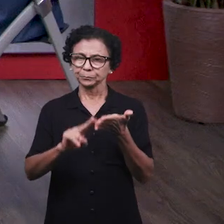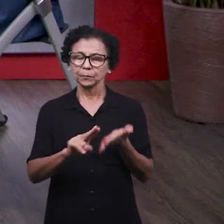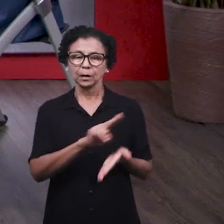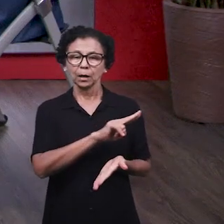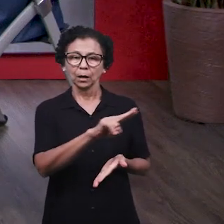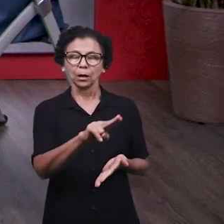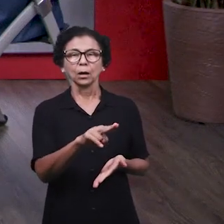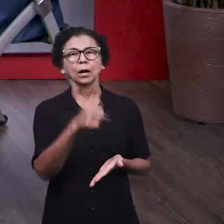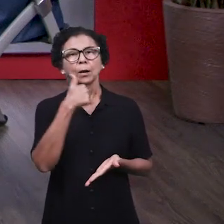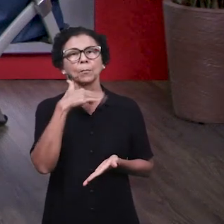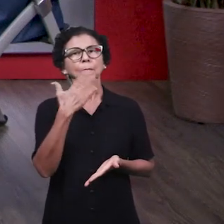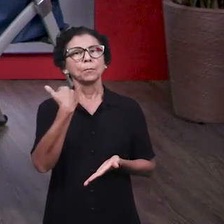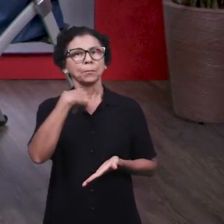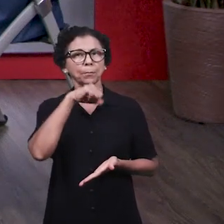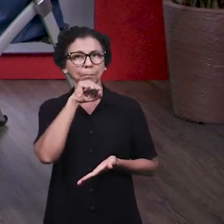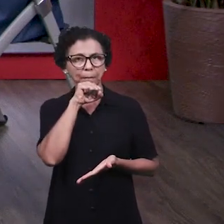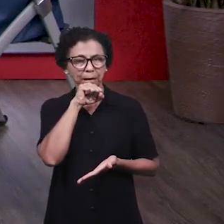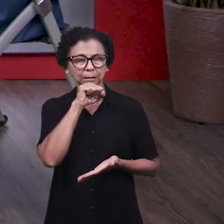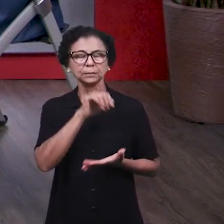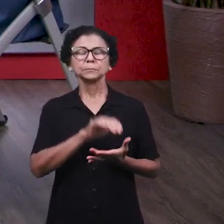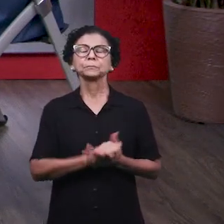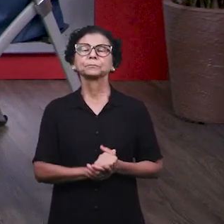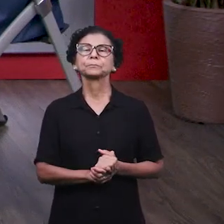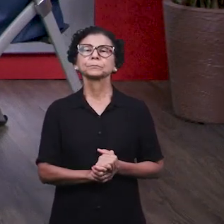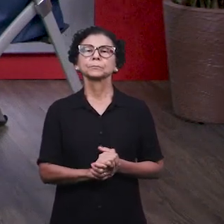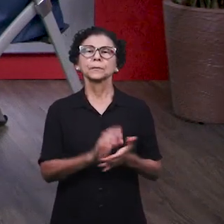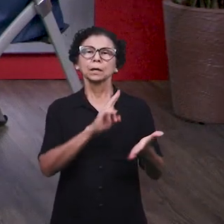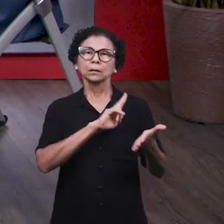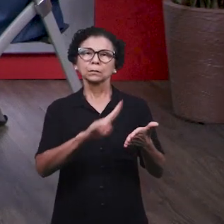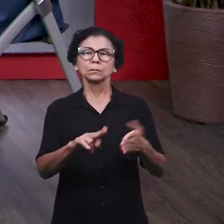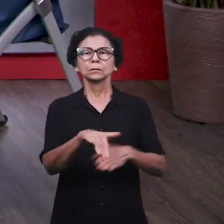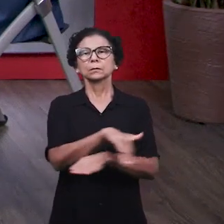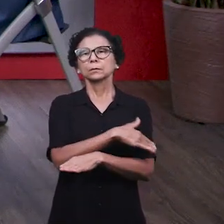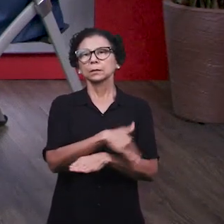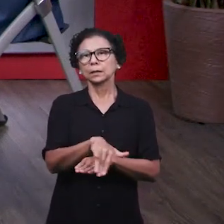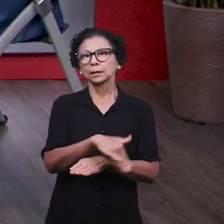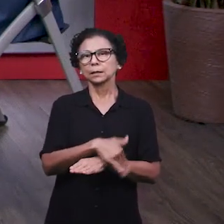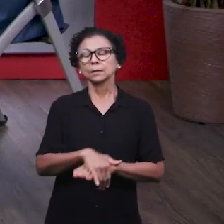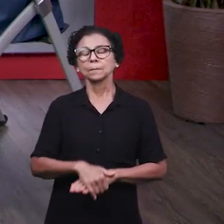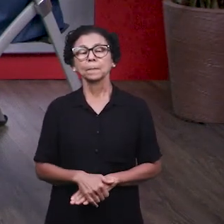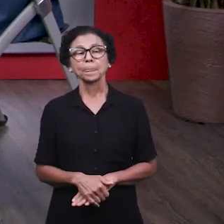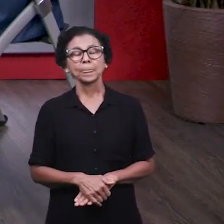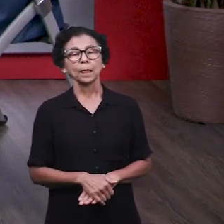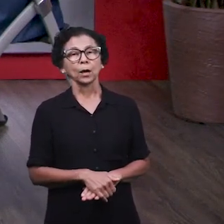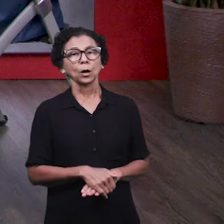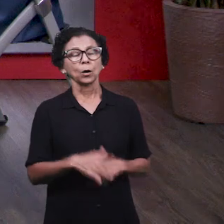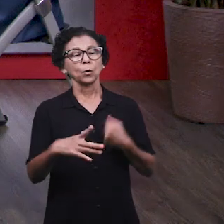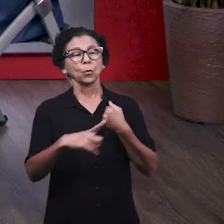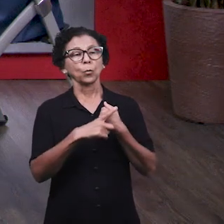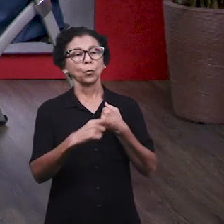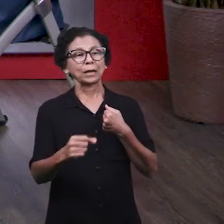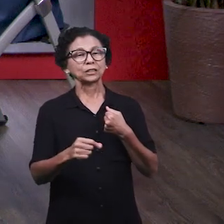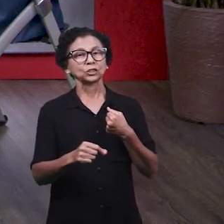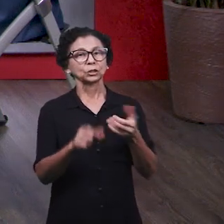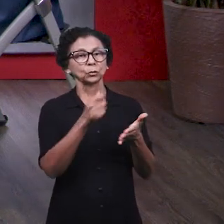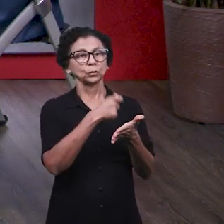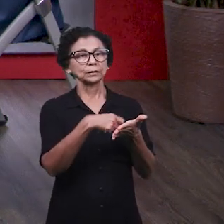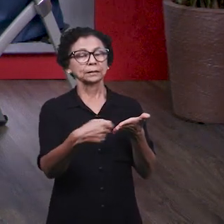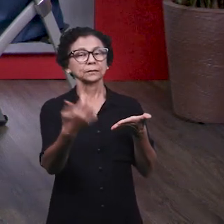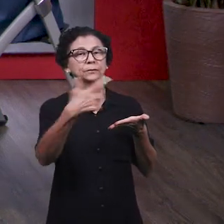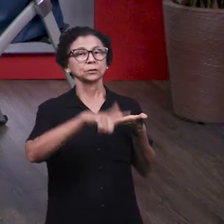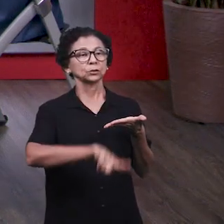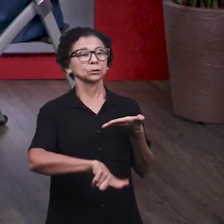pais, citava o nome do pai, o endereço, e dizia assim, transcrevi o artigo e convidei